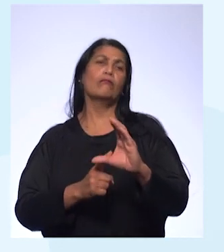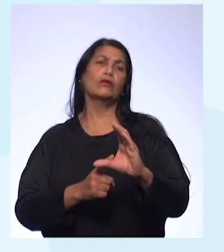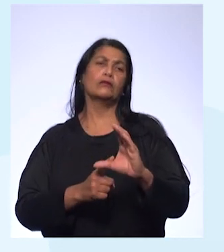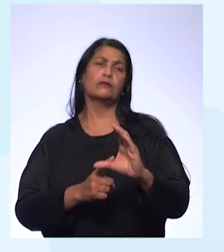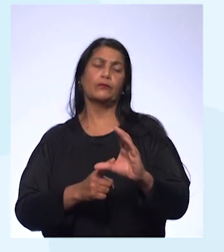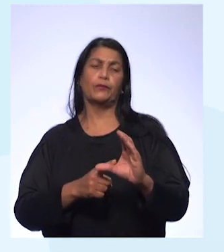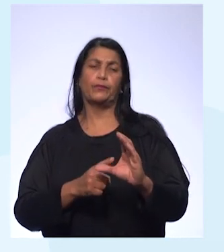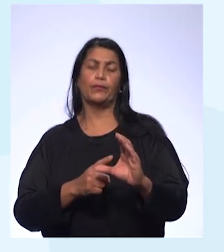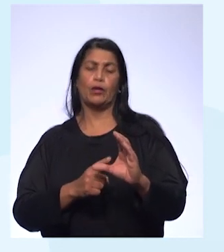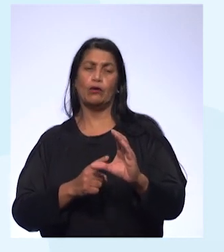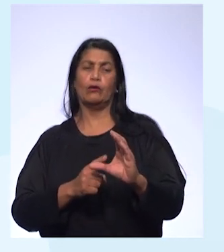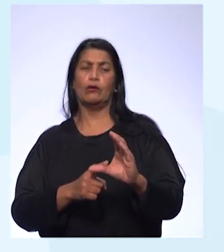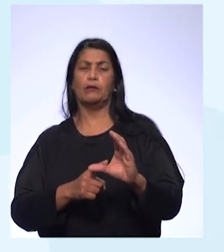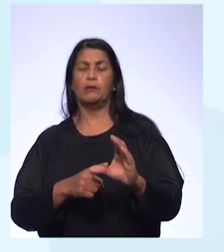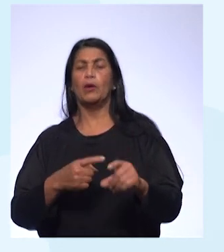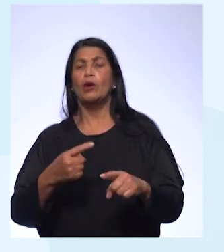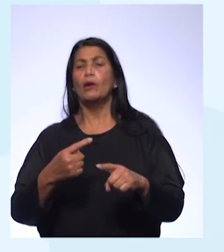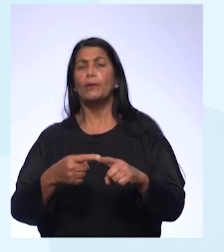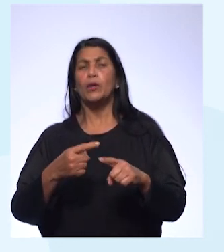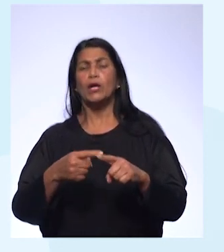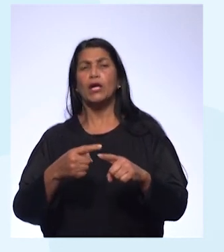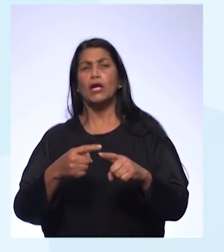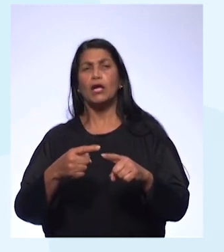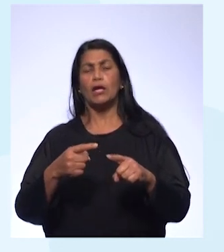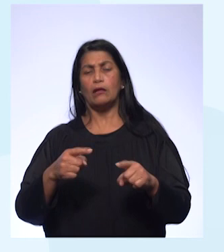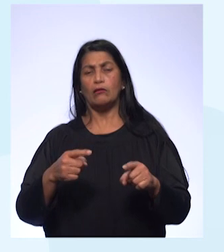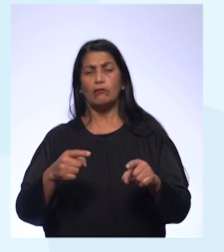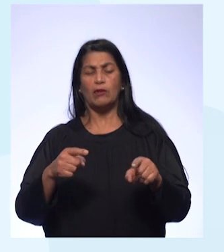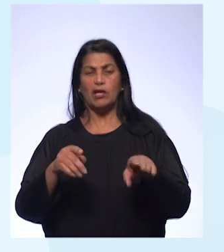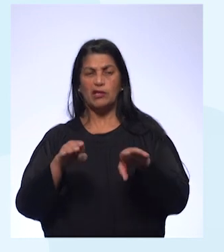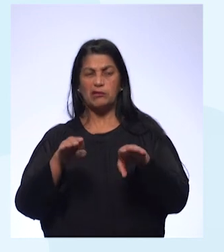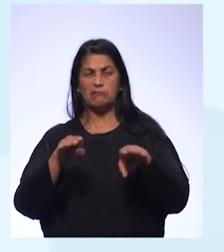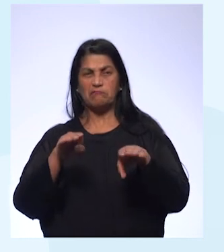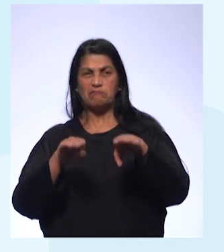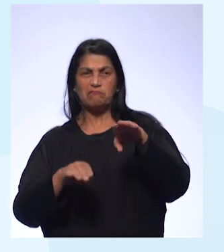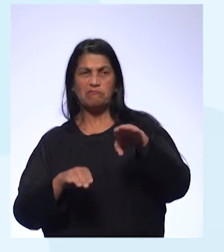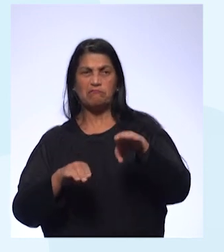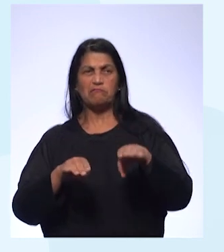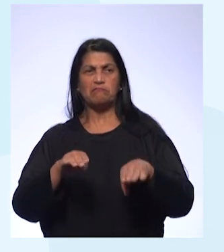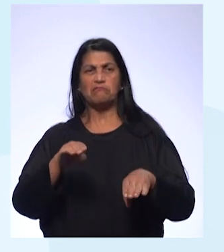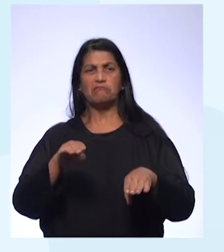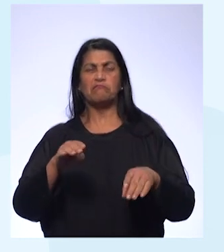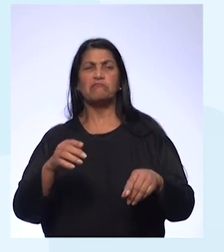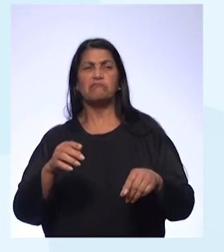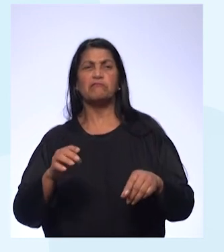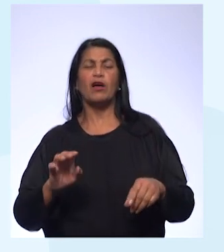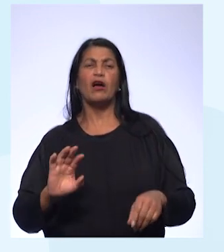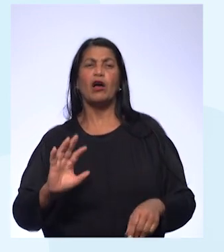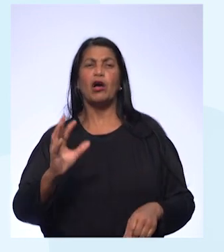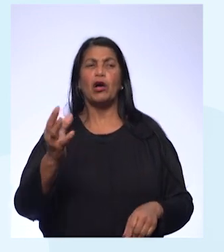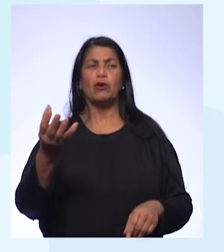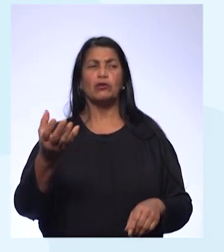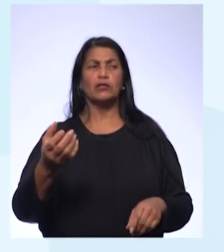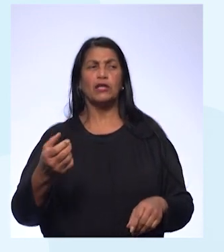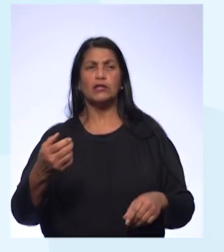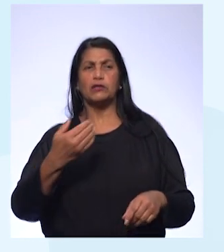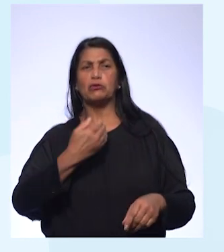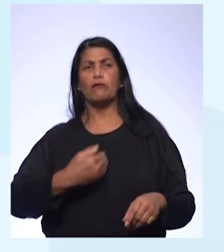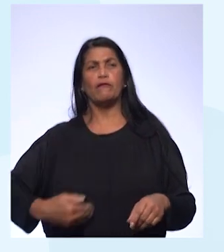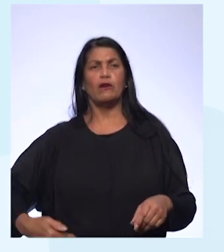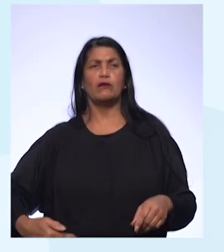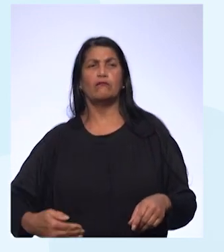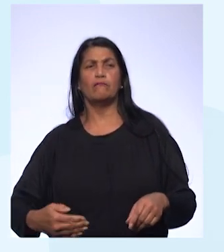a eliminação das desigualdades, não há necessidade mais de Estado, que vai ser suprimido nesse